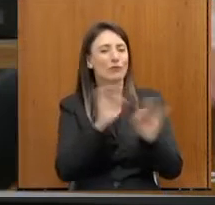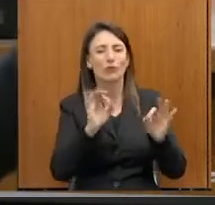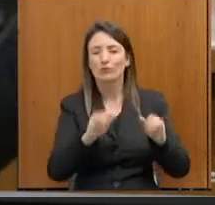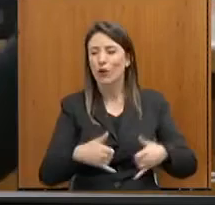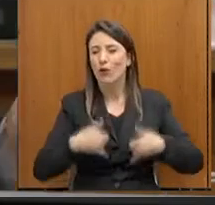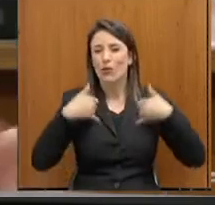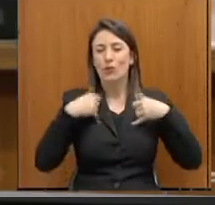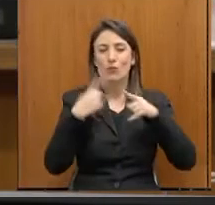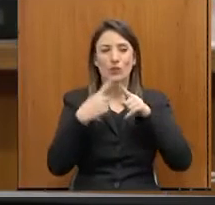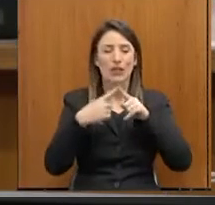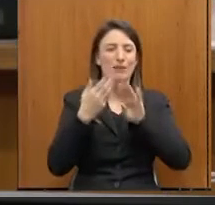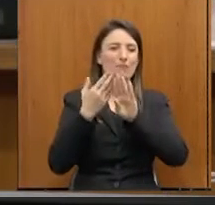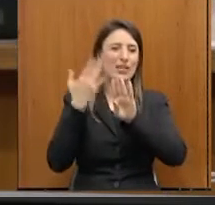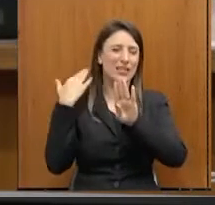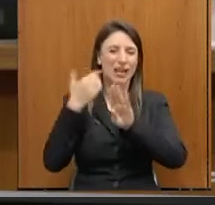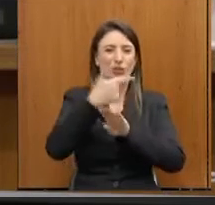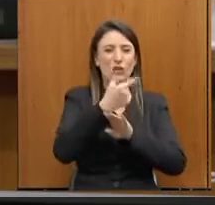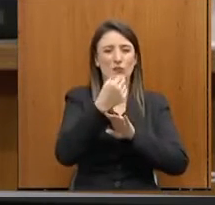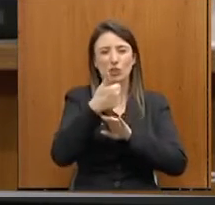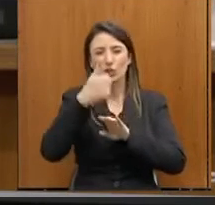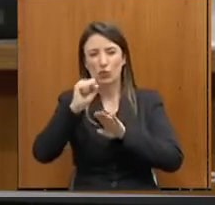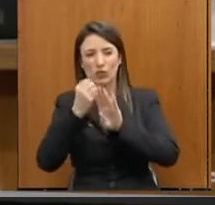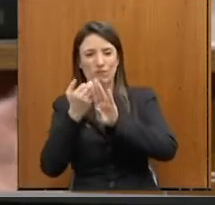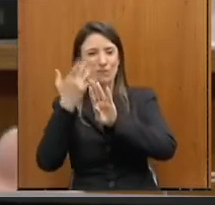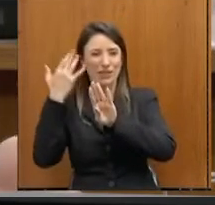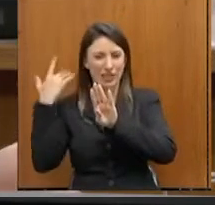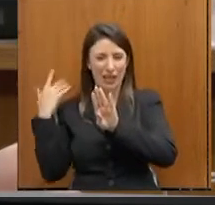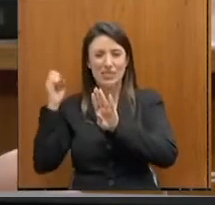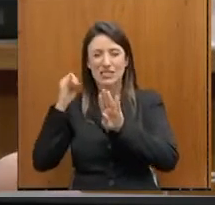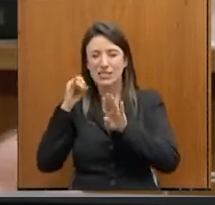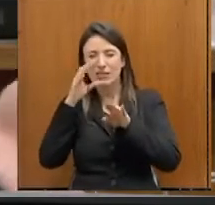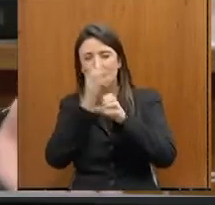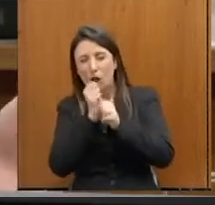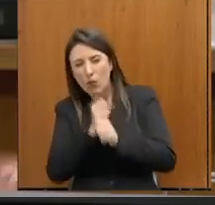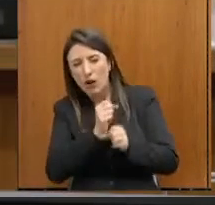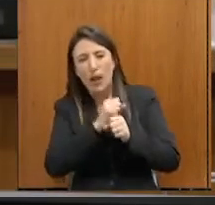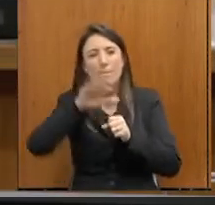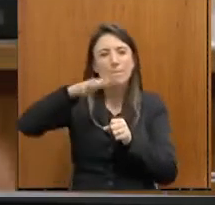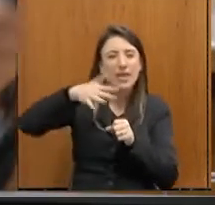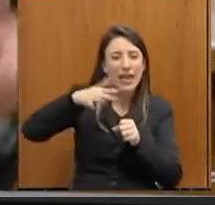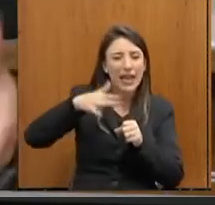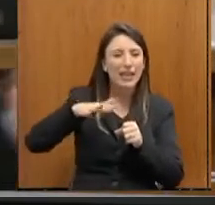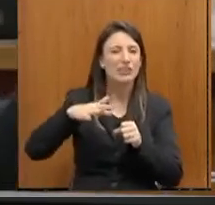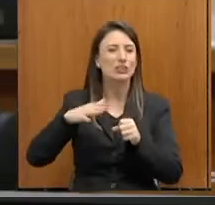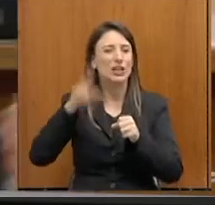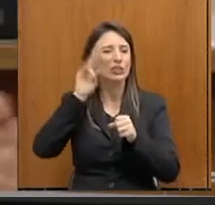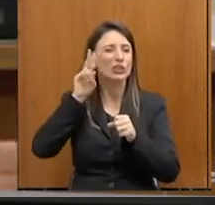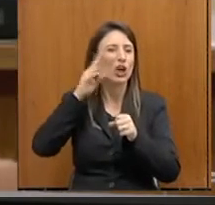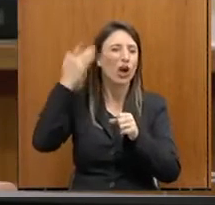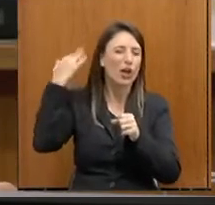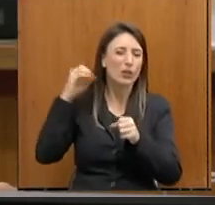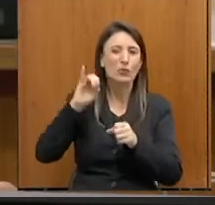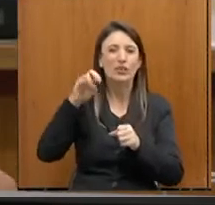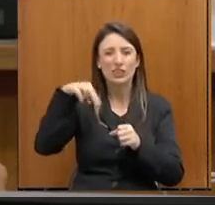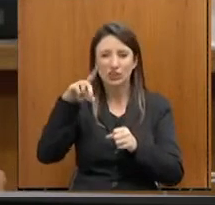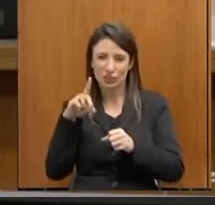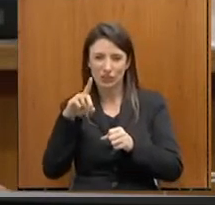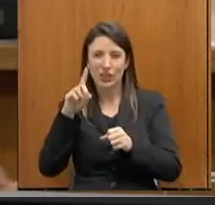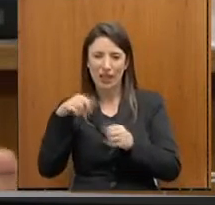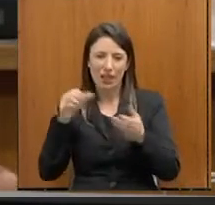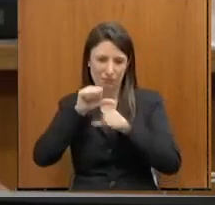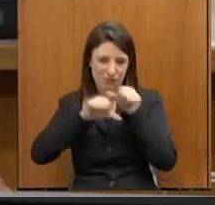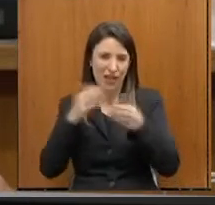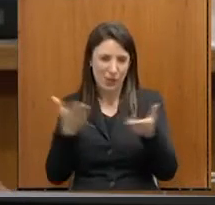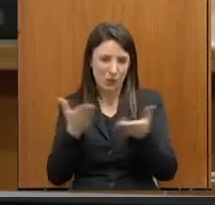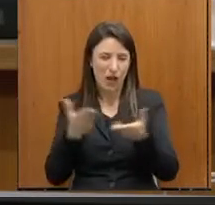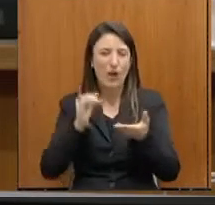para trás todos os 15 anos se pegarmos a média histórica do Indy ato ao invés e nós